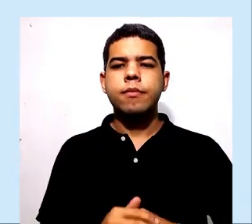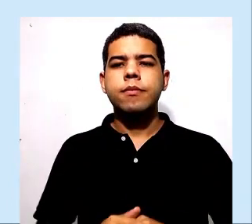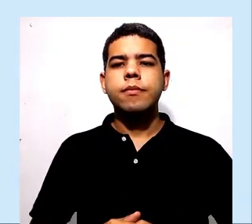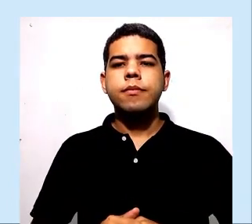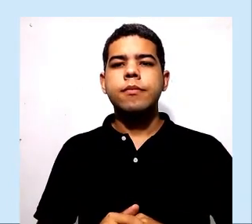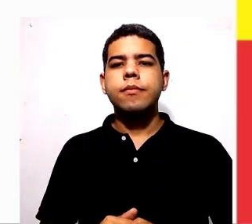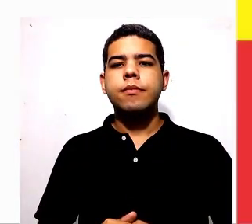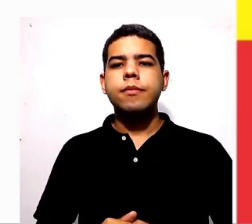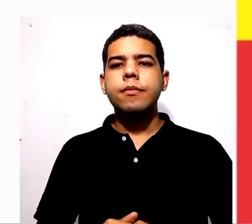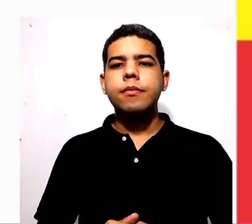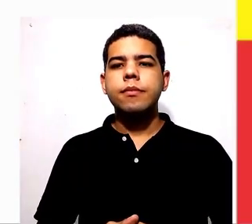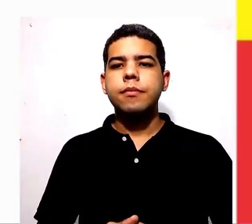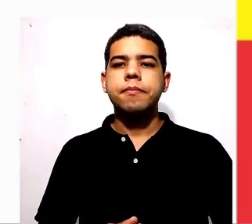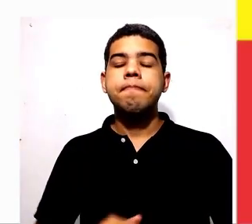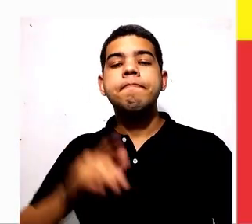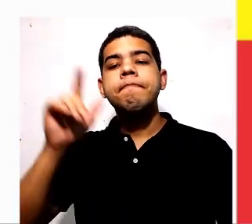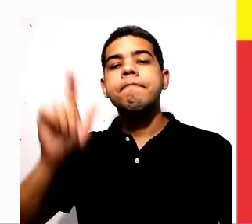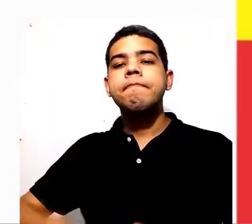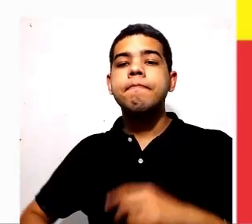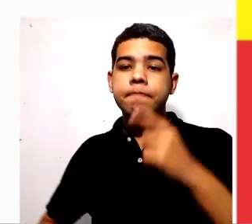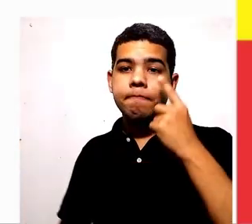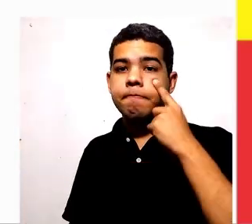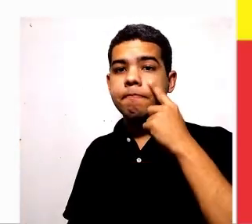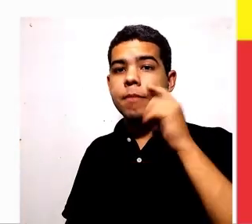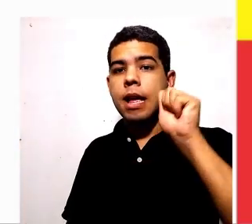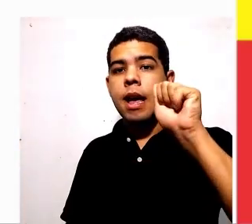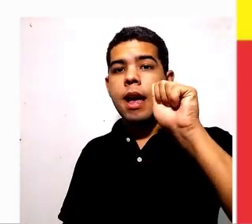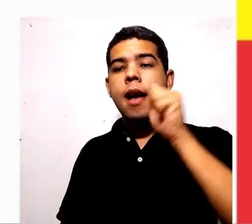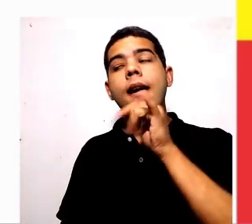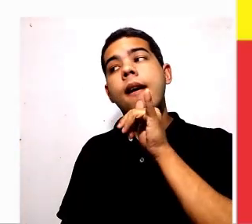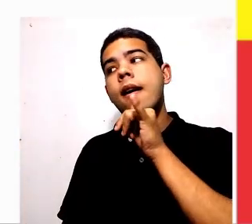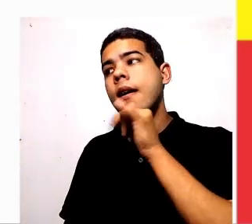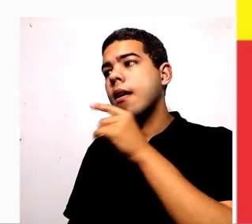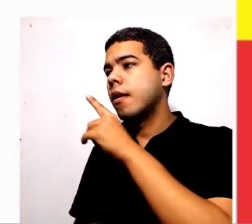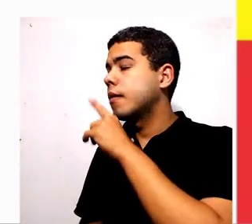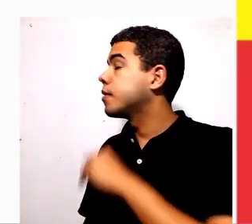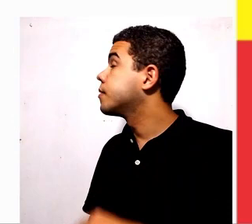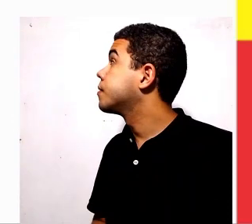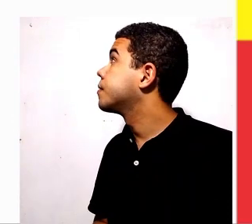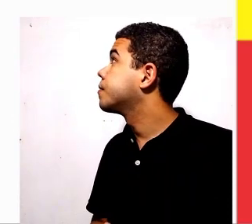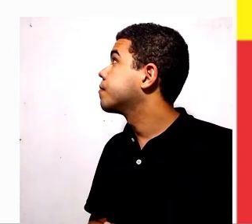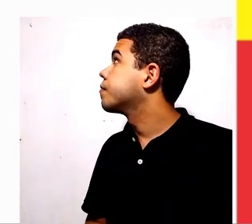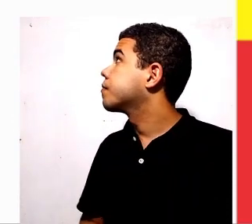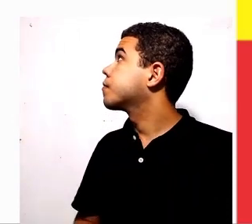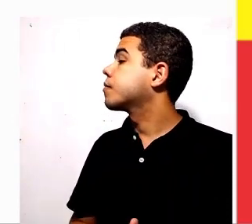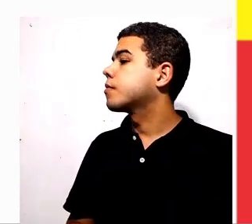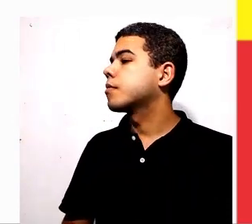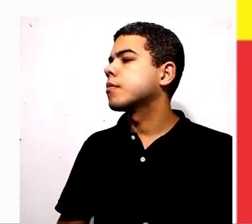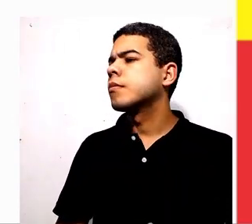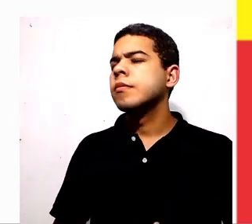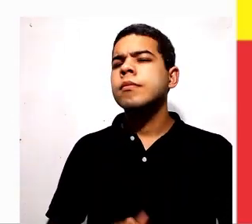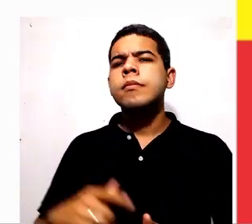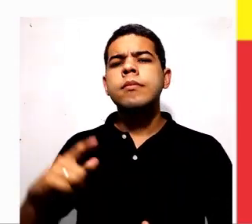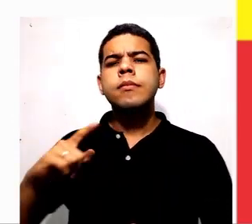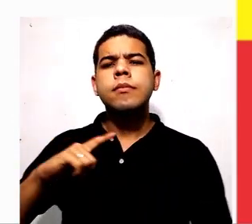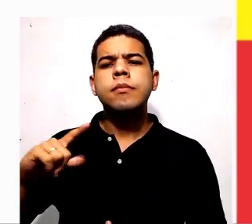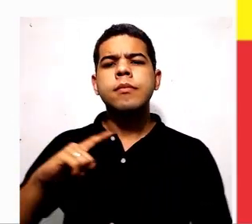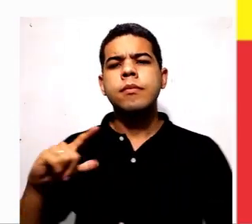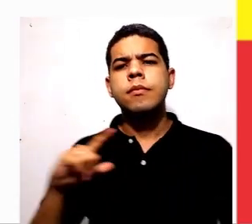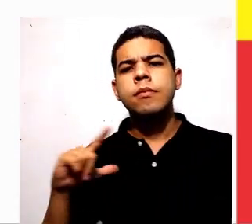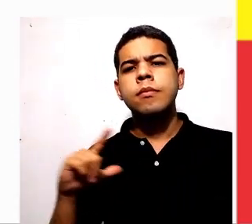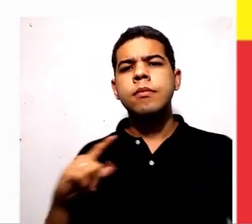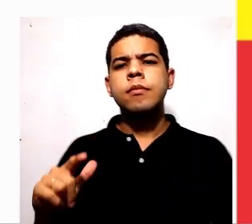Então veja aí na tela de vocês o exemplo A, como criamos o fluxograma. Beleza? Você observa aí